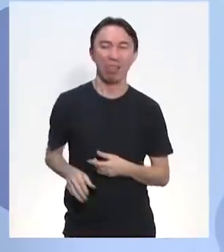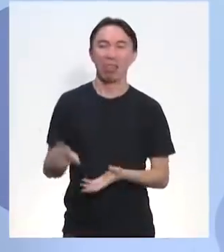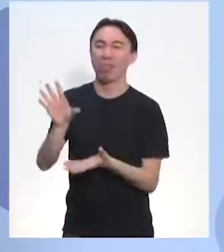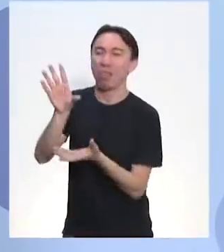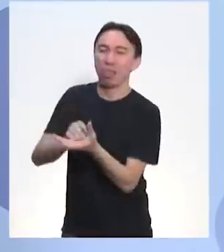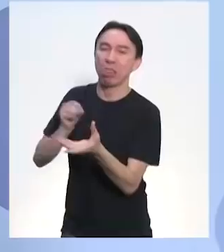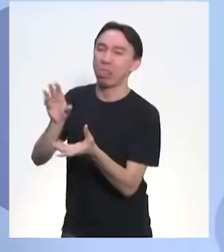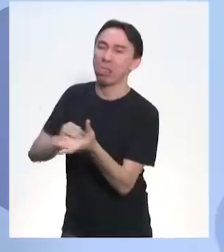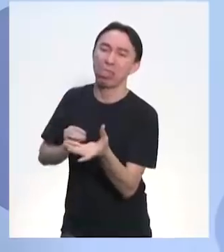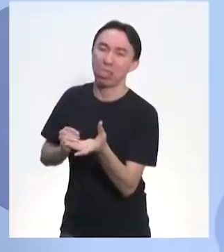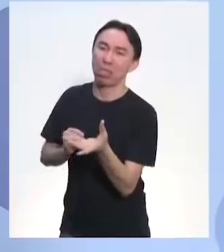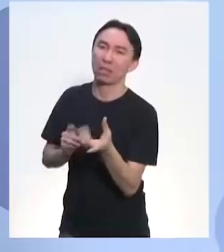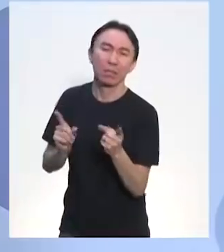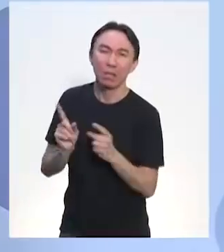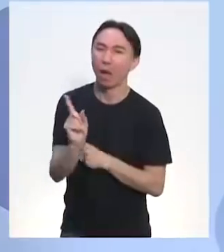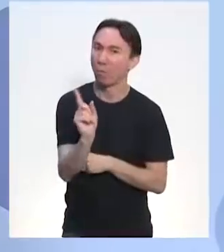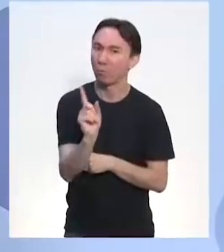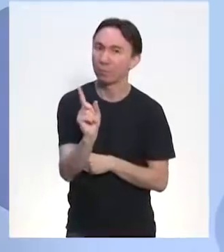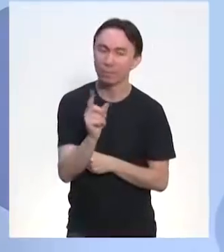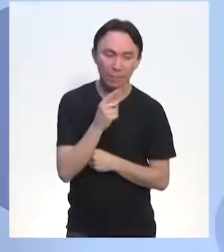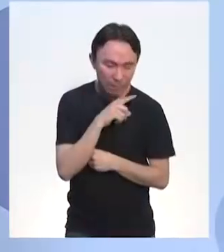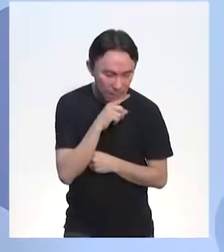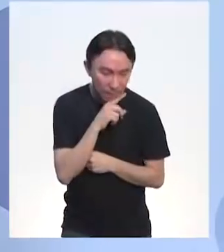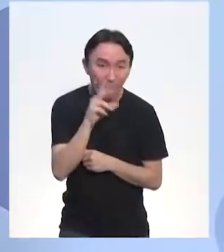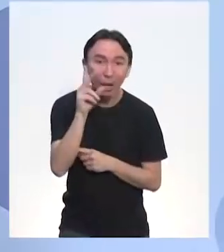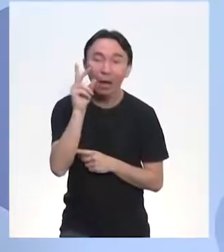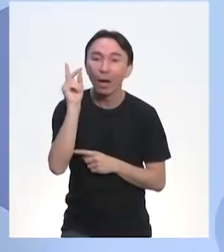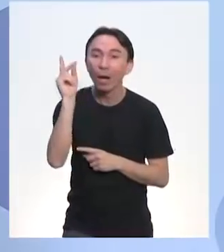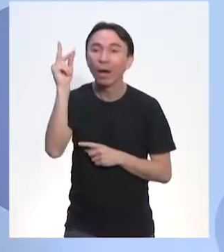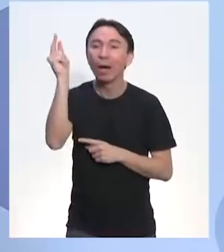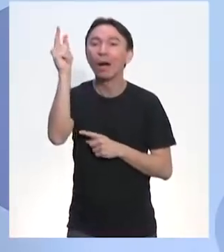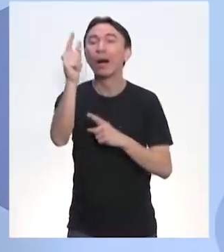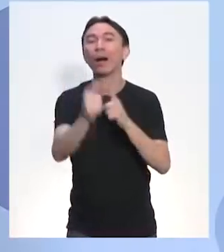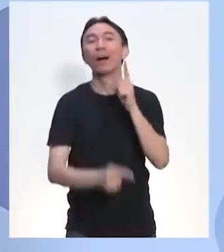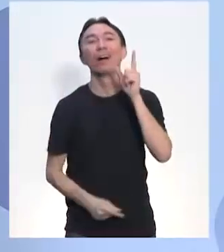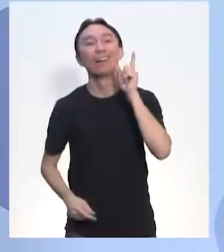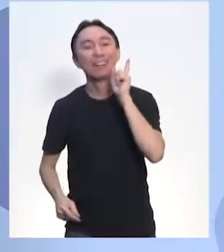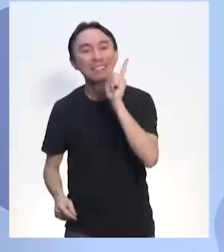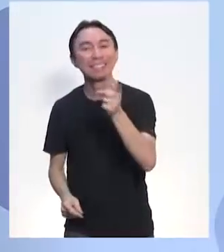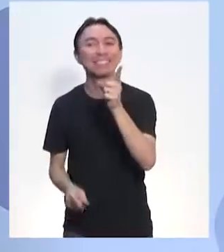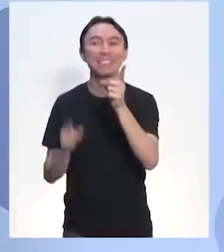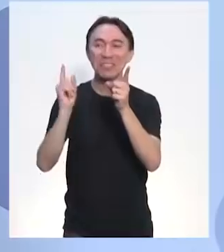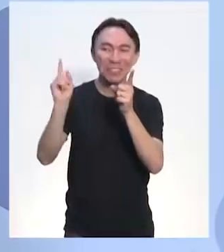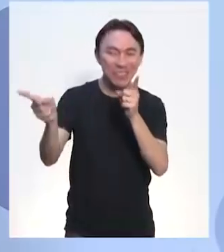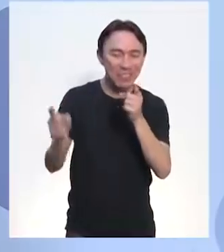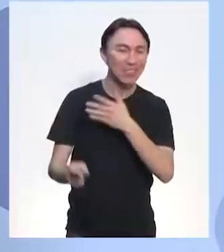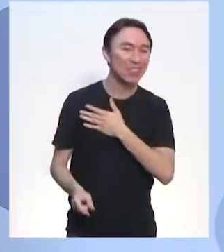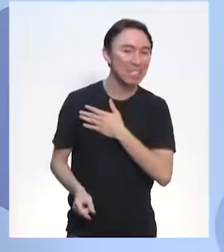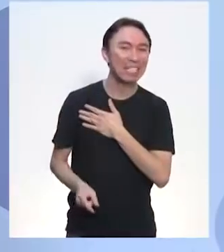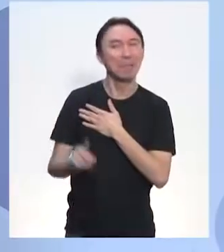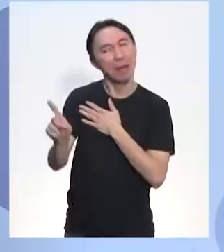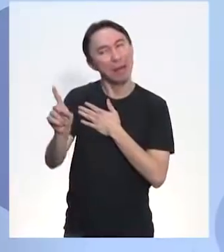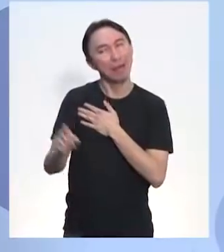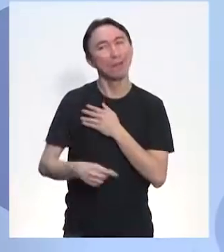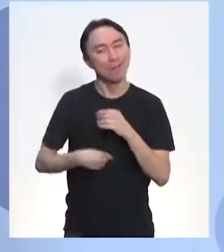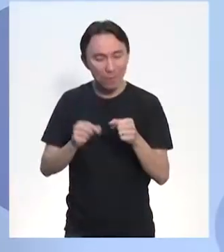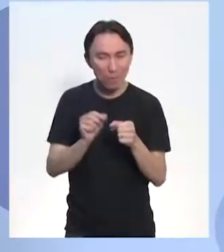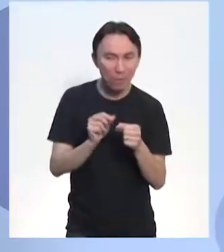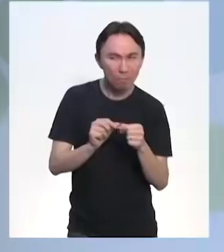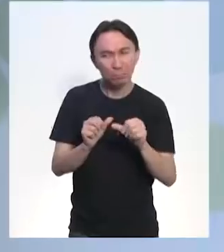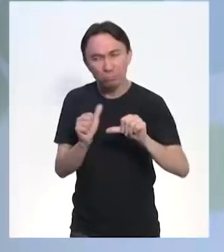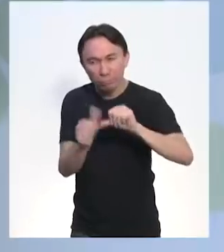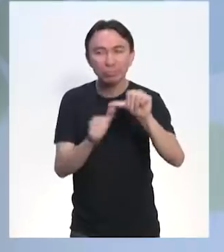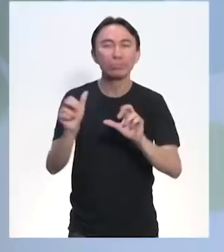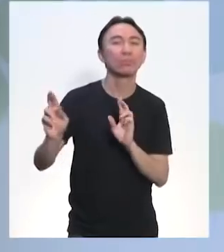repente, pode dar aquela luzinha do tipo, pô, eu quero participar, mas eu não sei o que eu faço. Gostei disso, mas eu vou fazer desse jeito. Verdade.